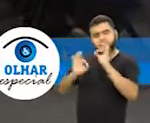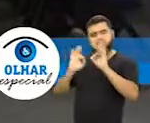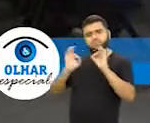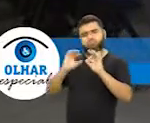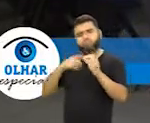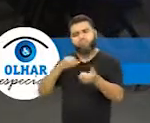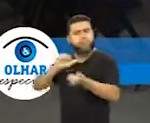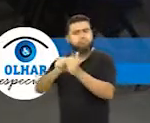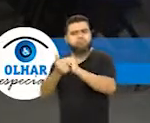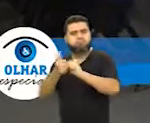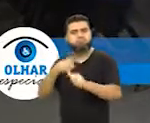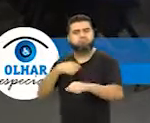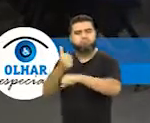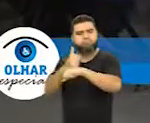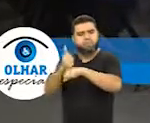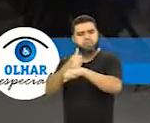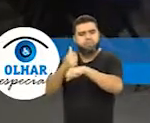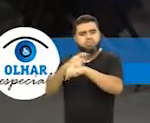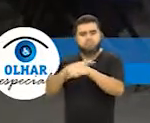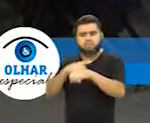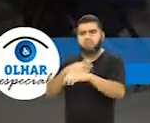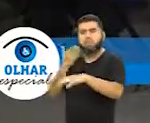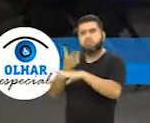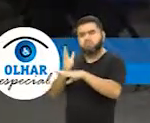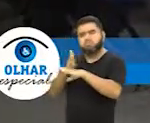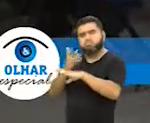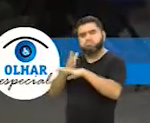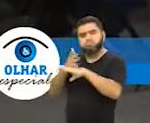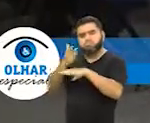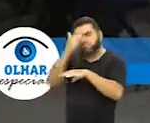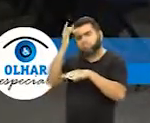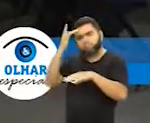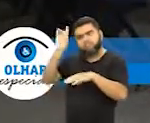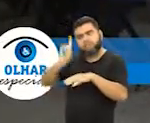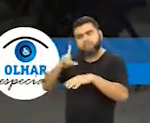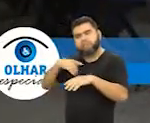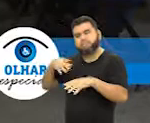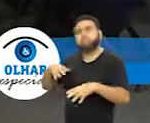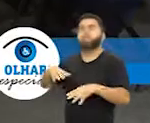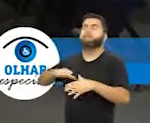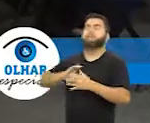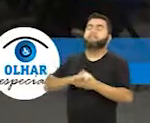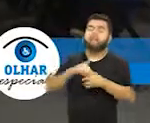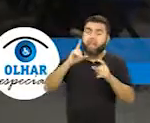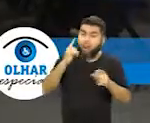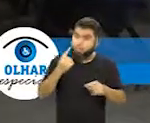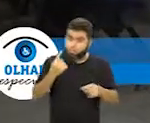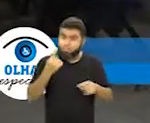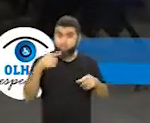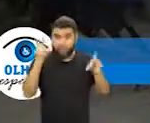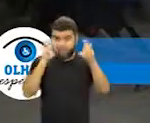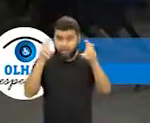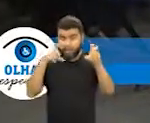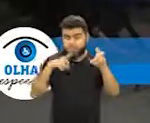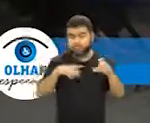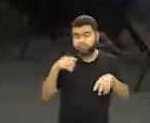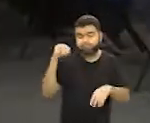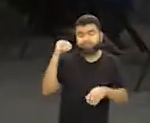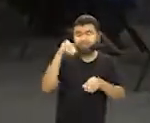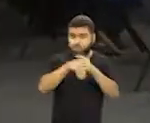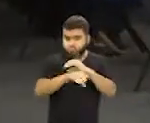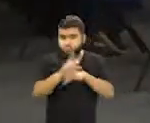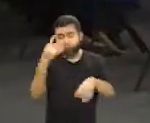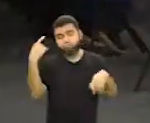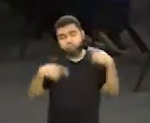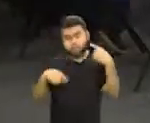Qualificação Social e Profissional, desenvolve várias ações relacionadas à pessoa com deficiência. E uma das questões é a gente estar envolvido